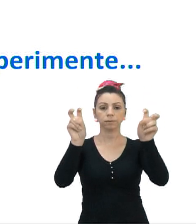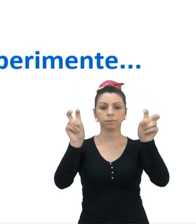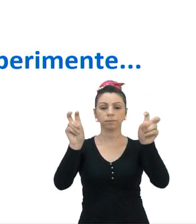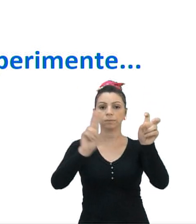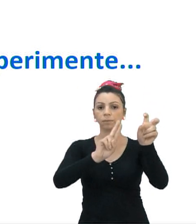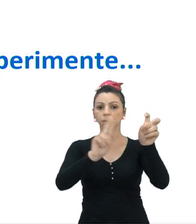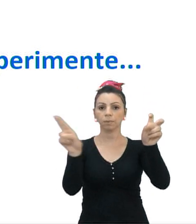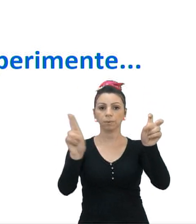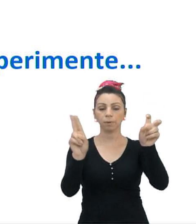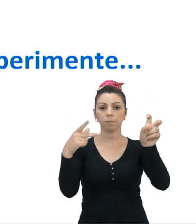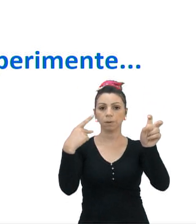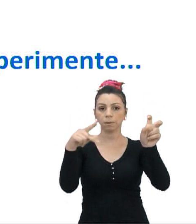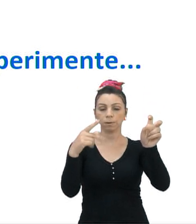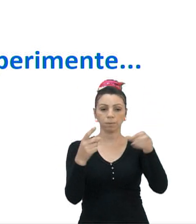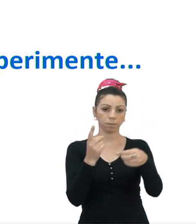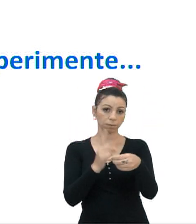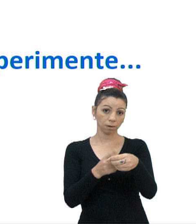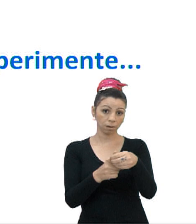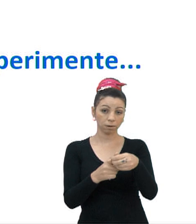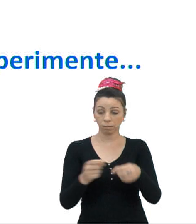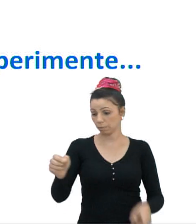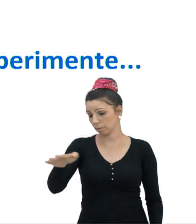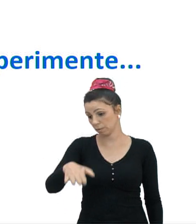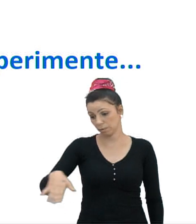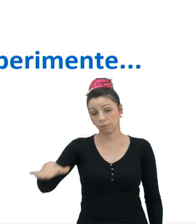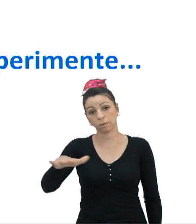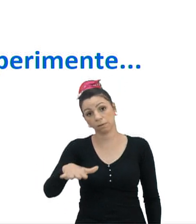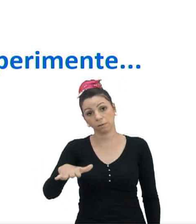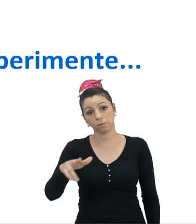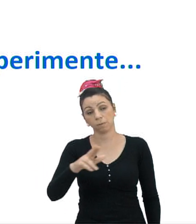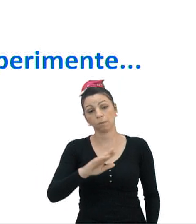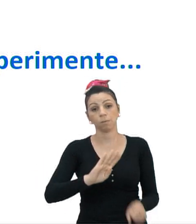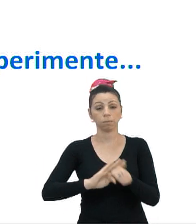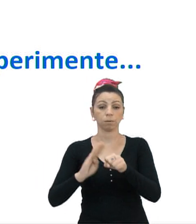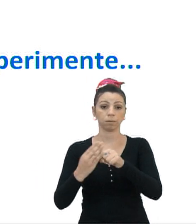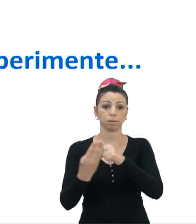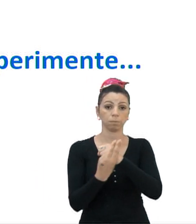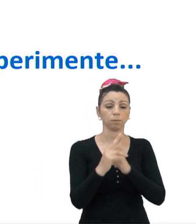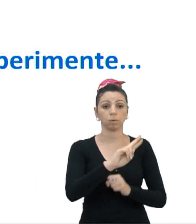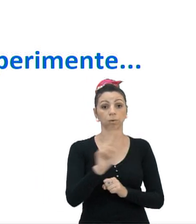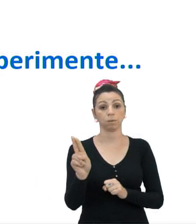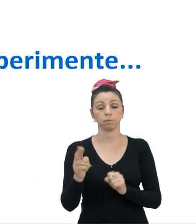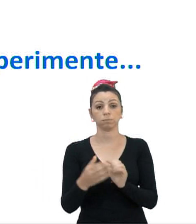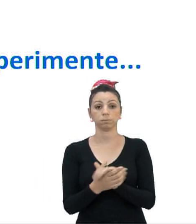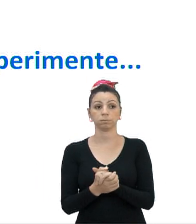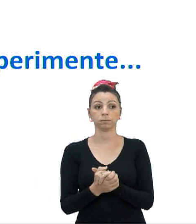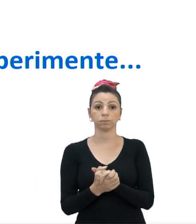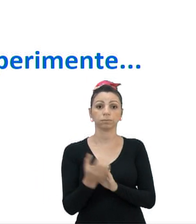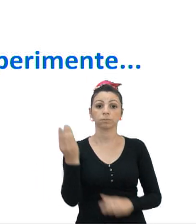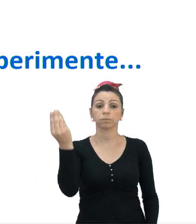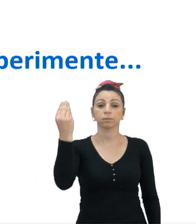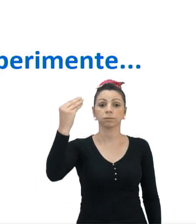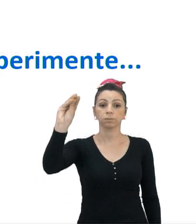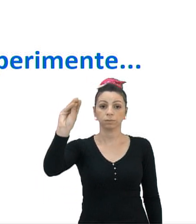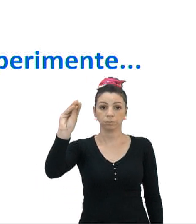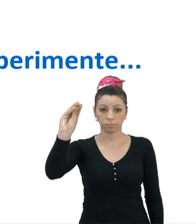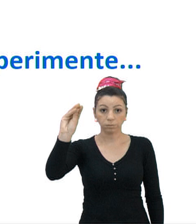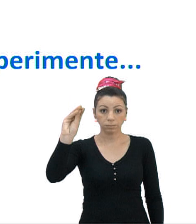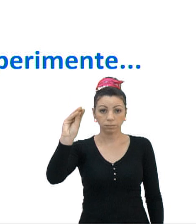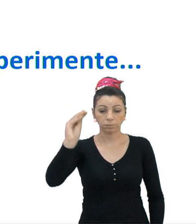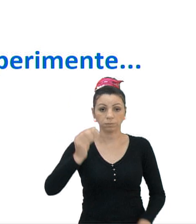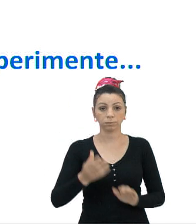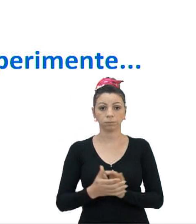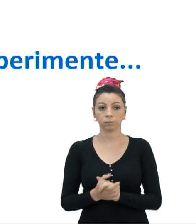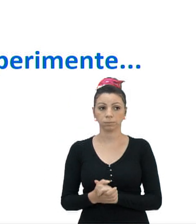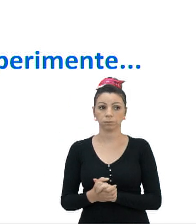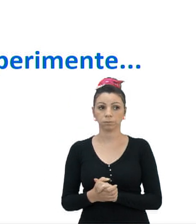o nome da sua região, o nome da sua cidade ou o nome do seu bairro, tá? Aquilo que você vai fazer o folheto